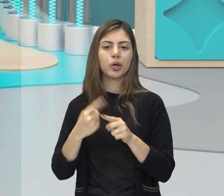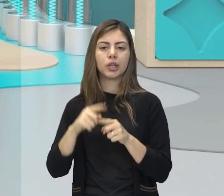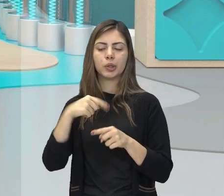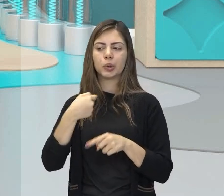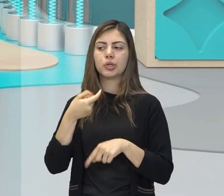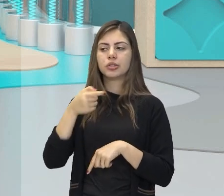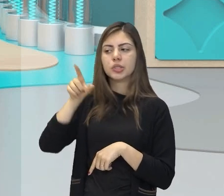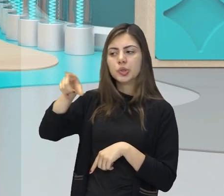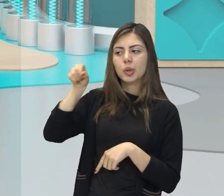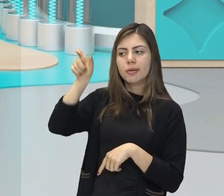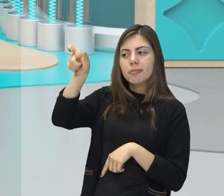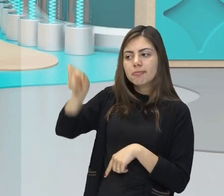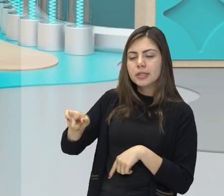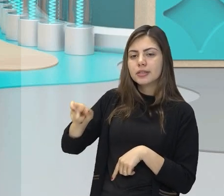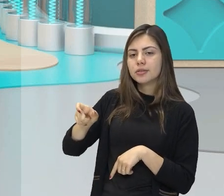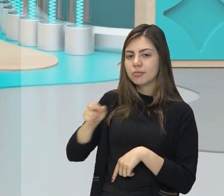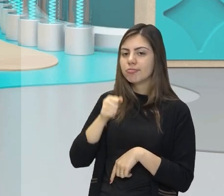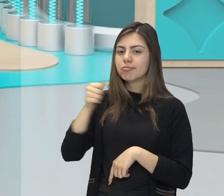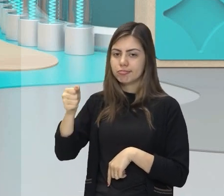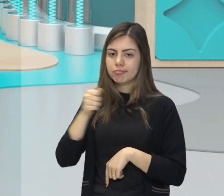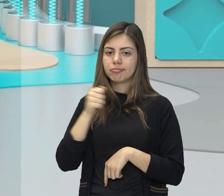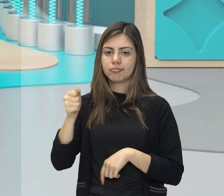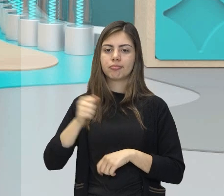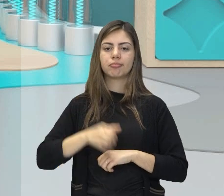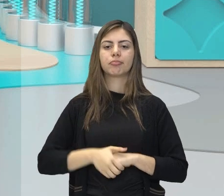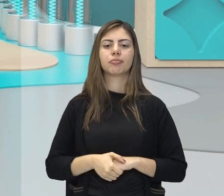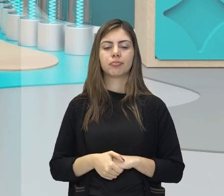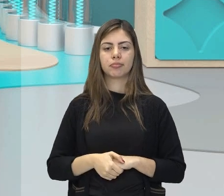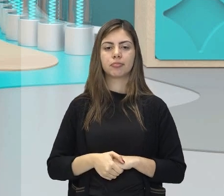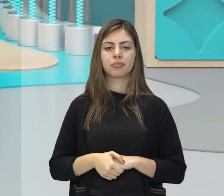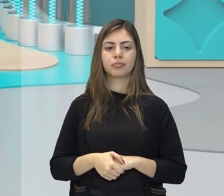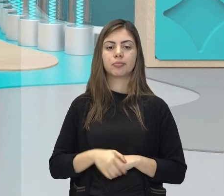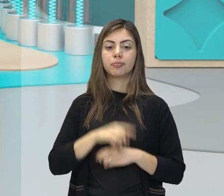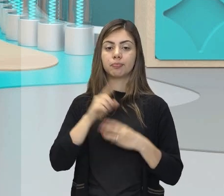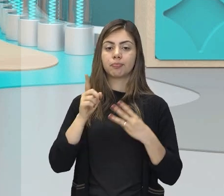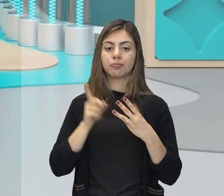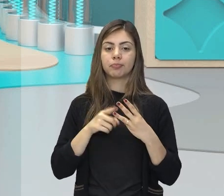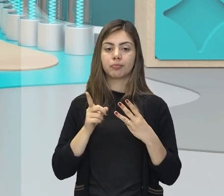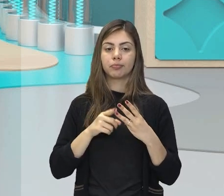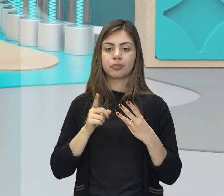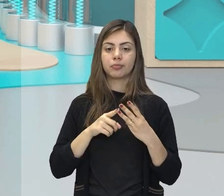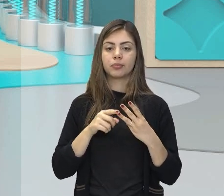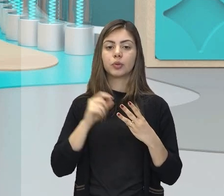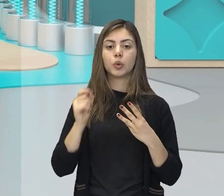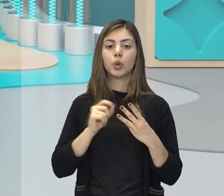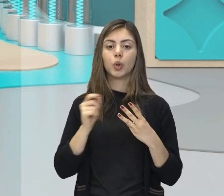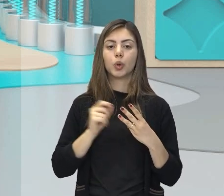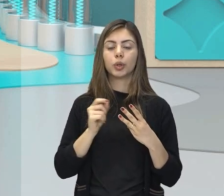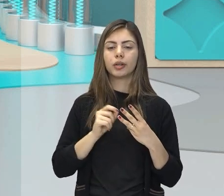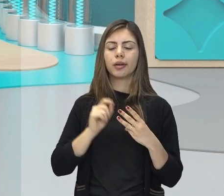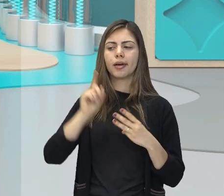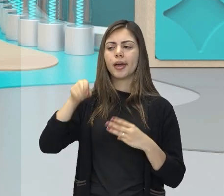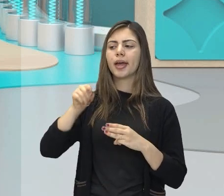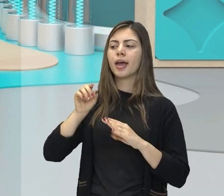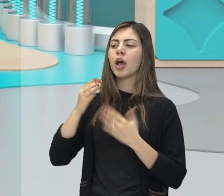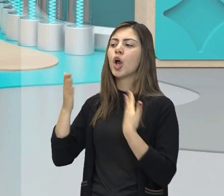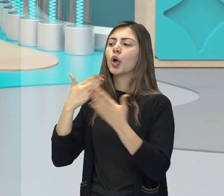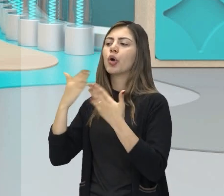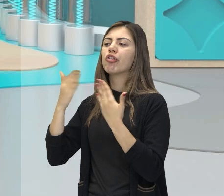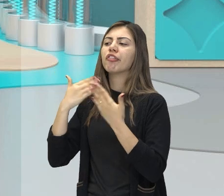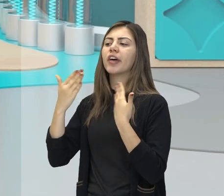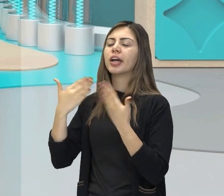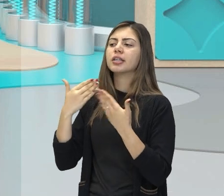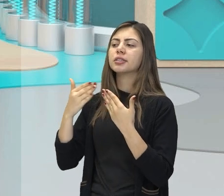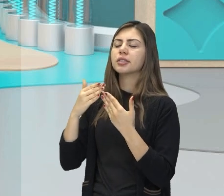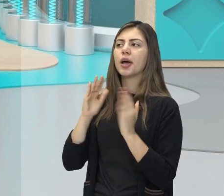daquela pessoa para participar da entrevista. O próximo item é o objetivo da